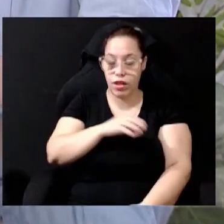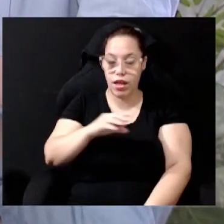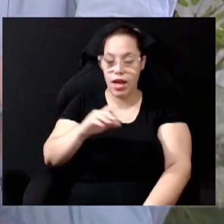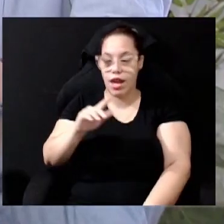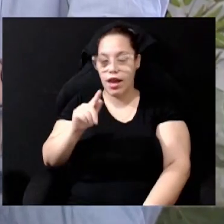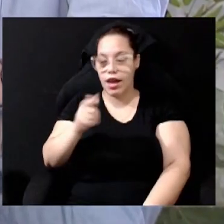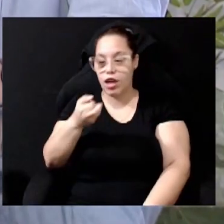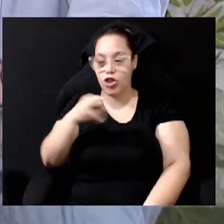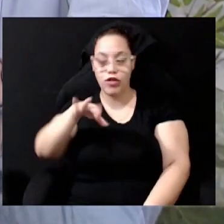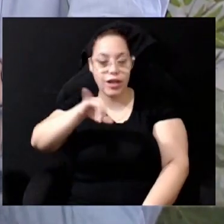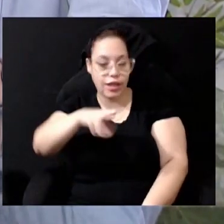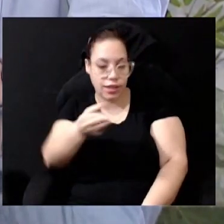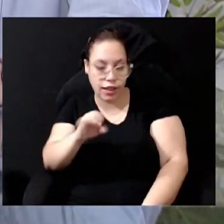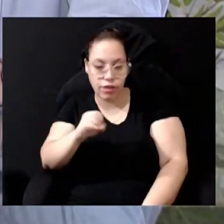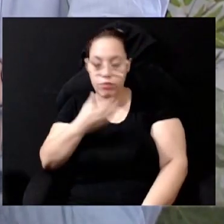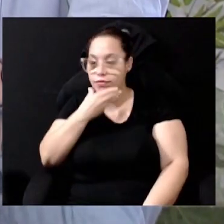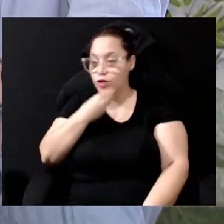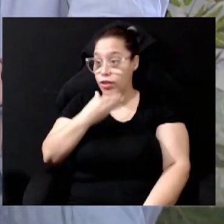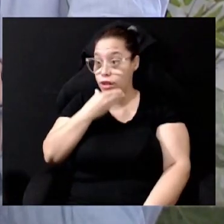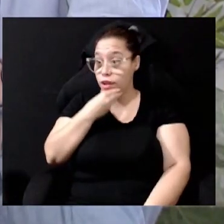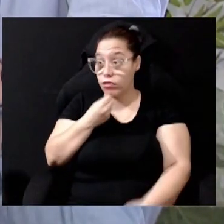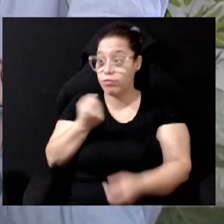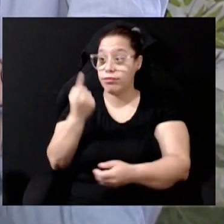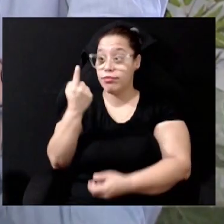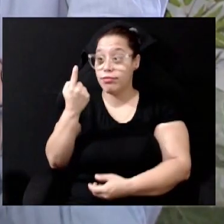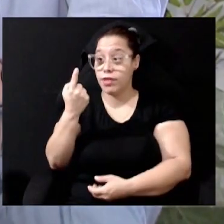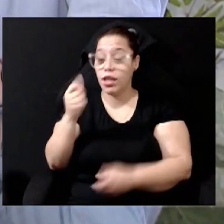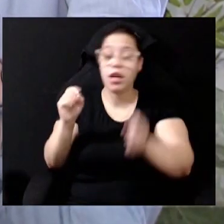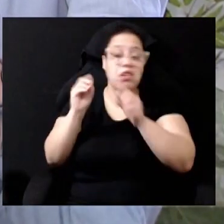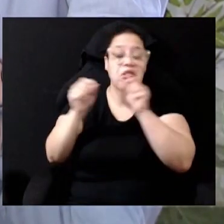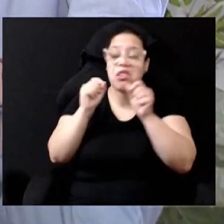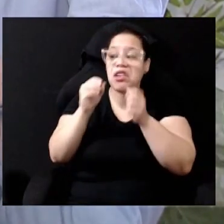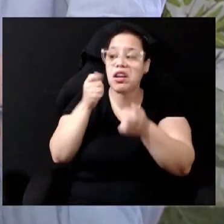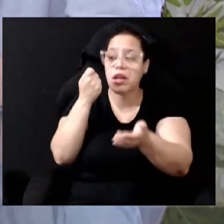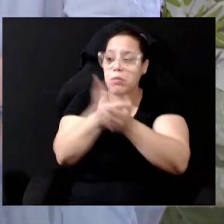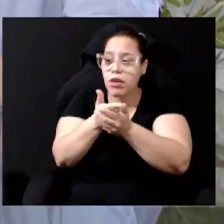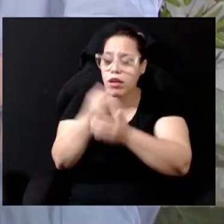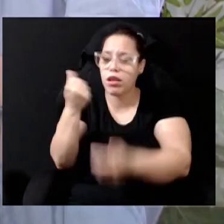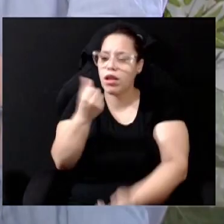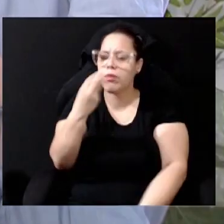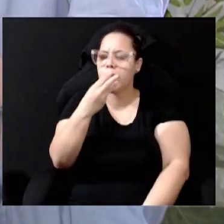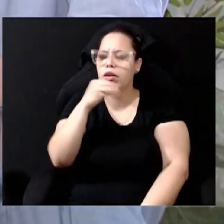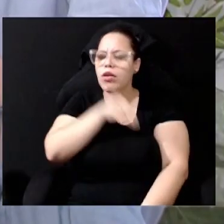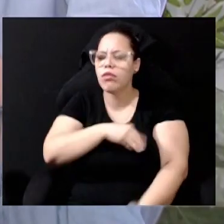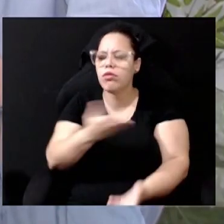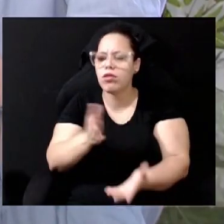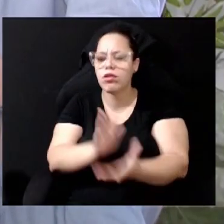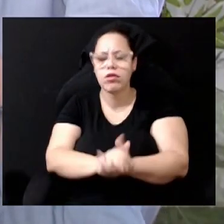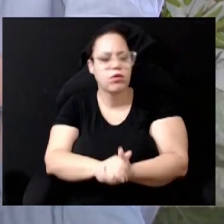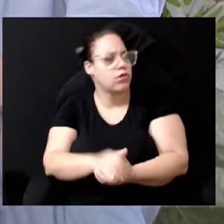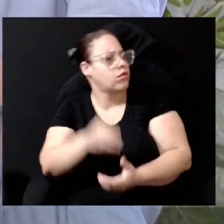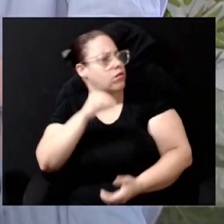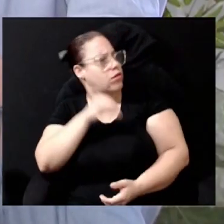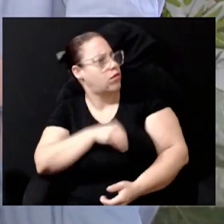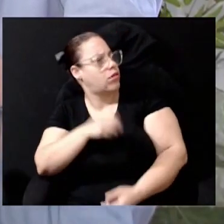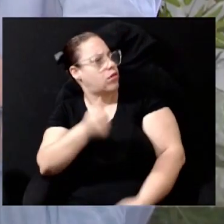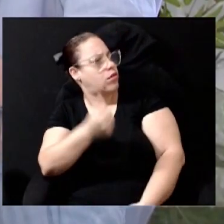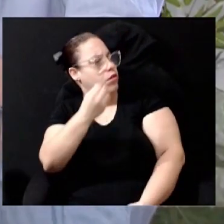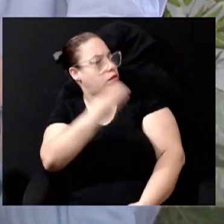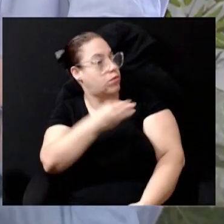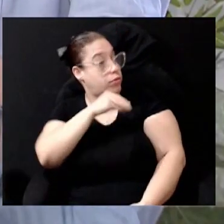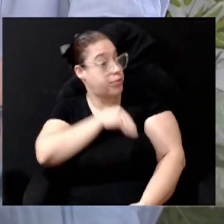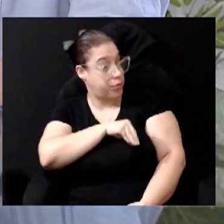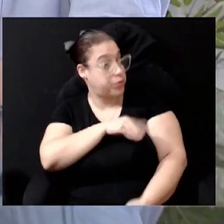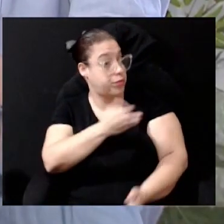Então, para a gente começar, né, primeiro de tudo, o que é esse pagamento do 13º salário? Olha, o pagamento do 13º salário